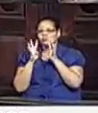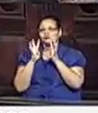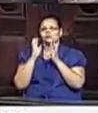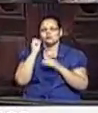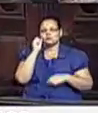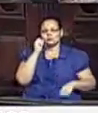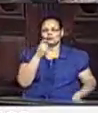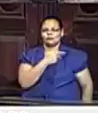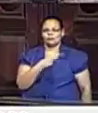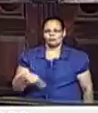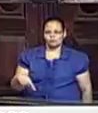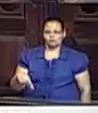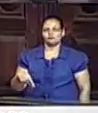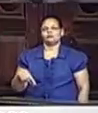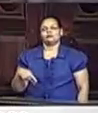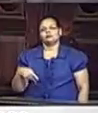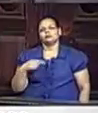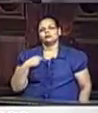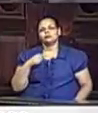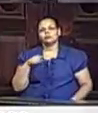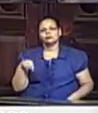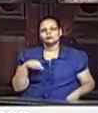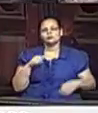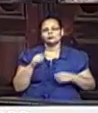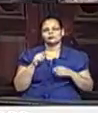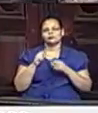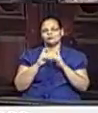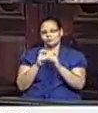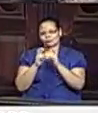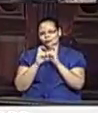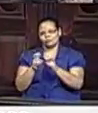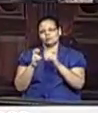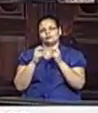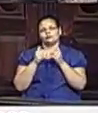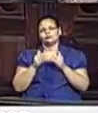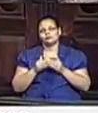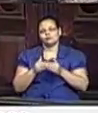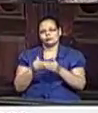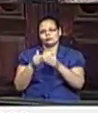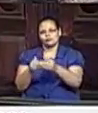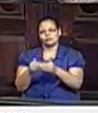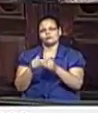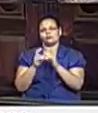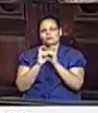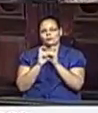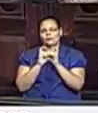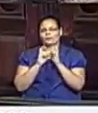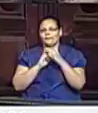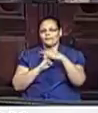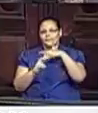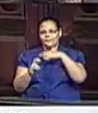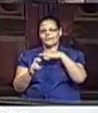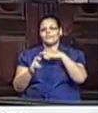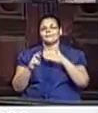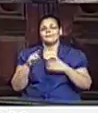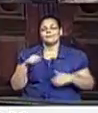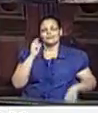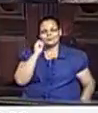das concessionárias, inclusive do metrô, barcas, trem. Ouvimos professores da